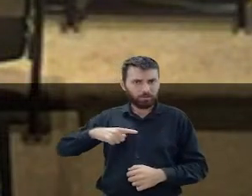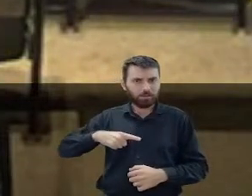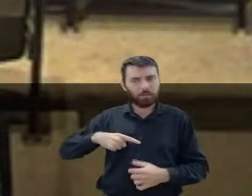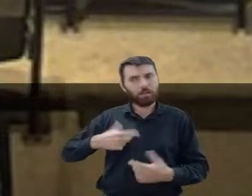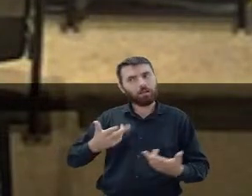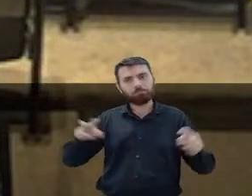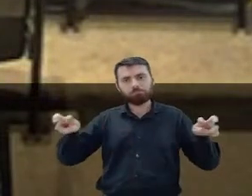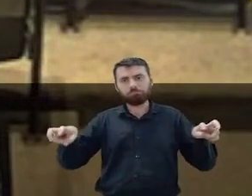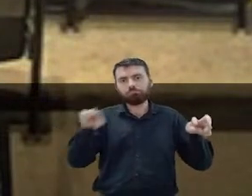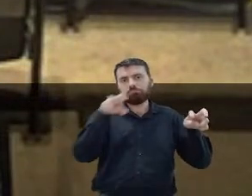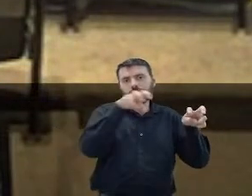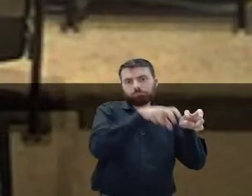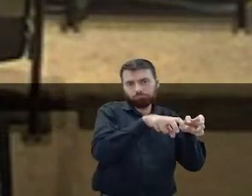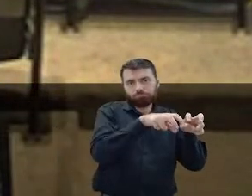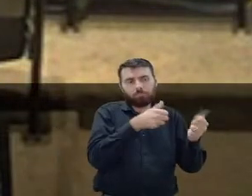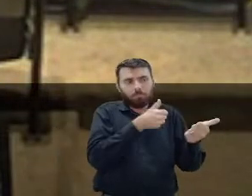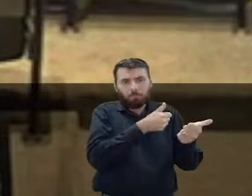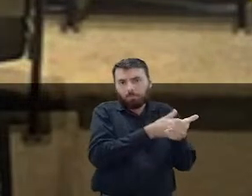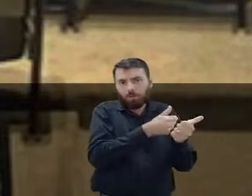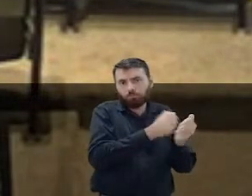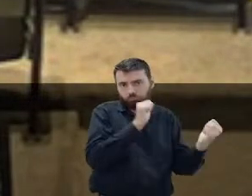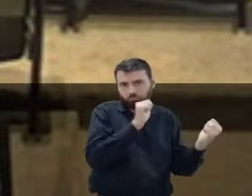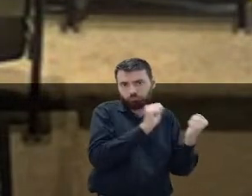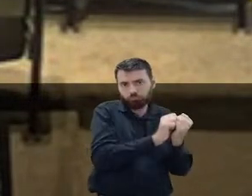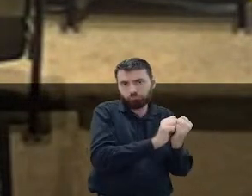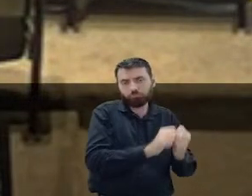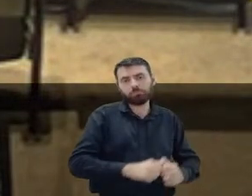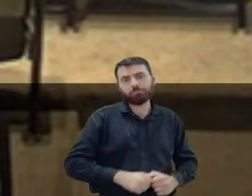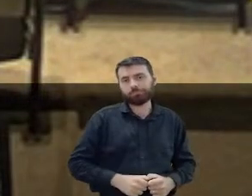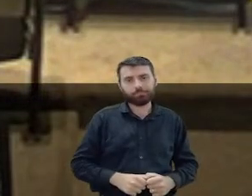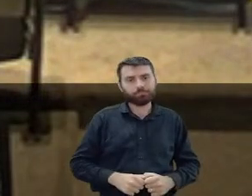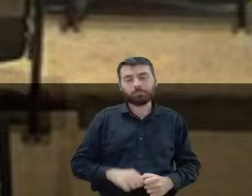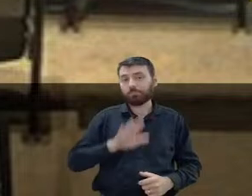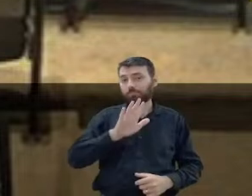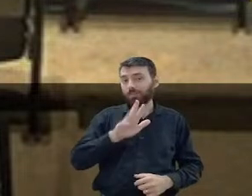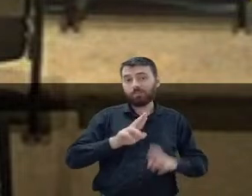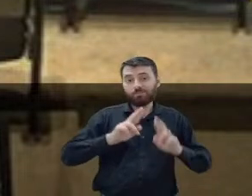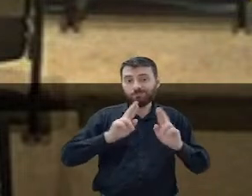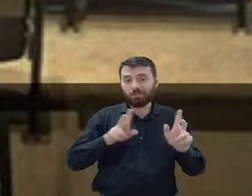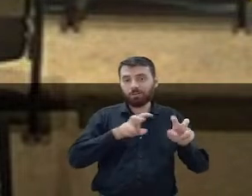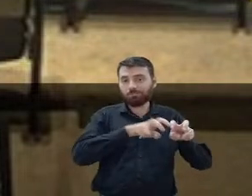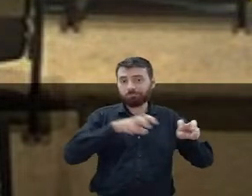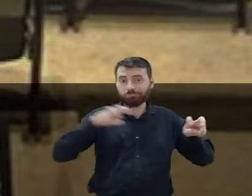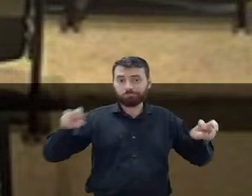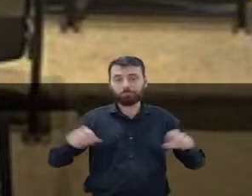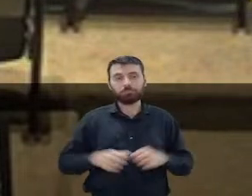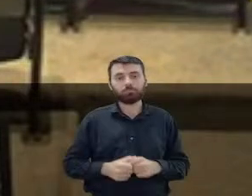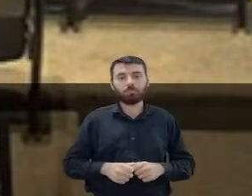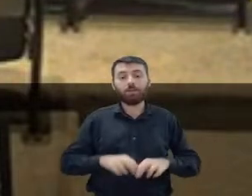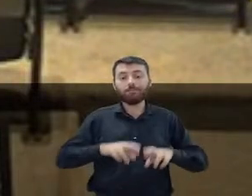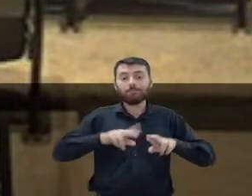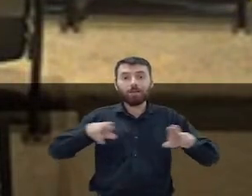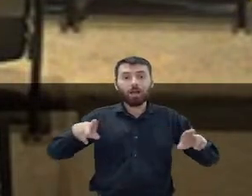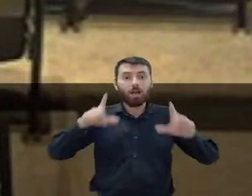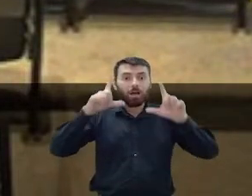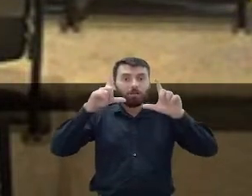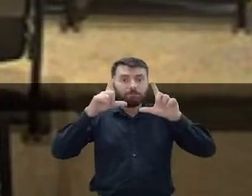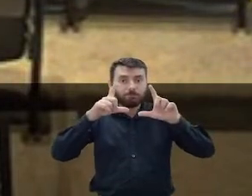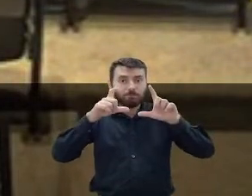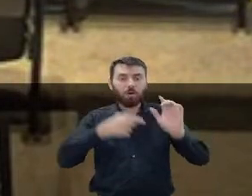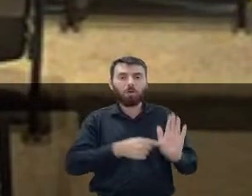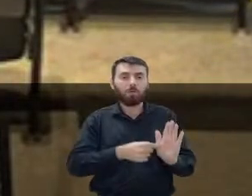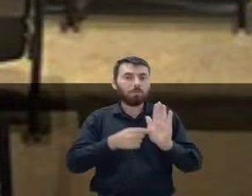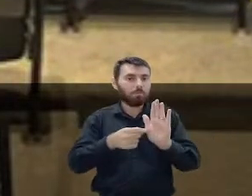sentada ao seu lado. Aliás, a maioria das fotografias trazidas pelo reclamado são do perfil pessoal da obreira nas